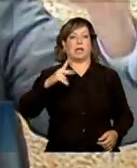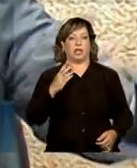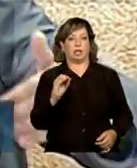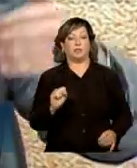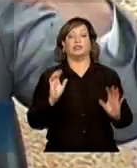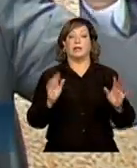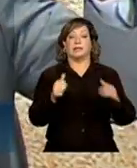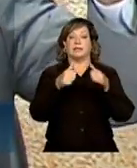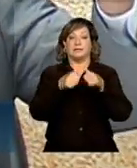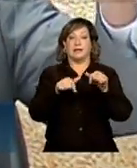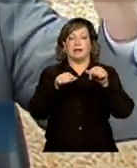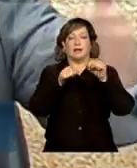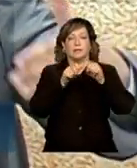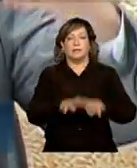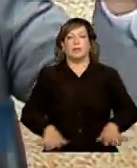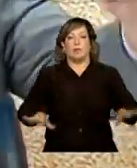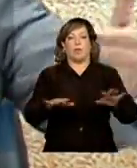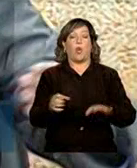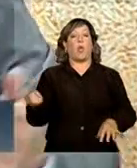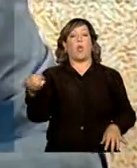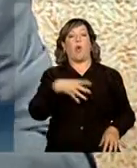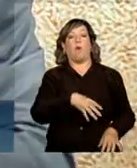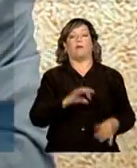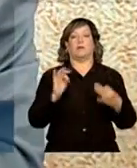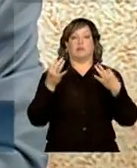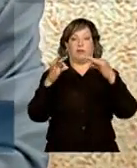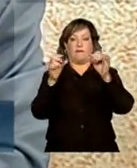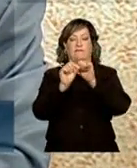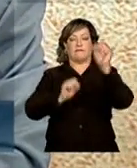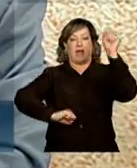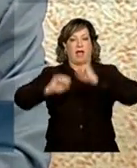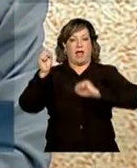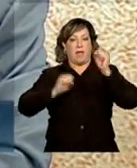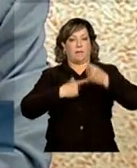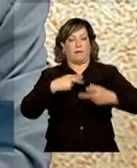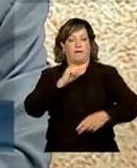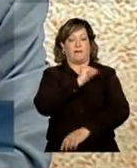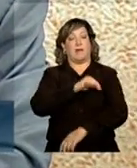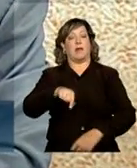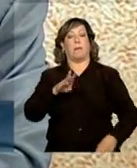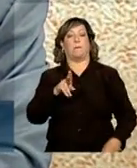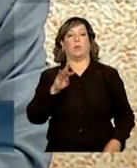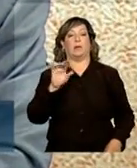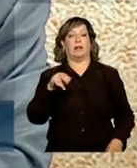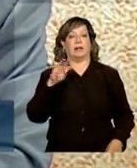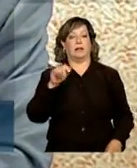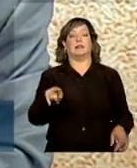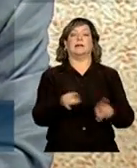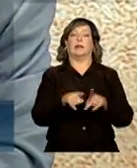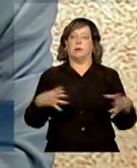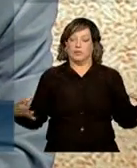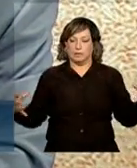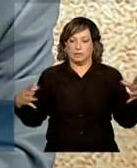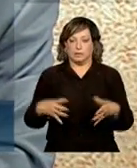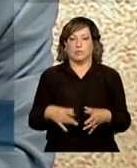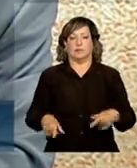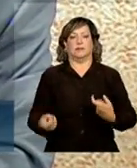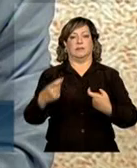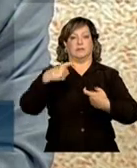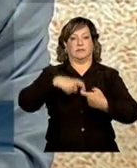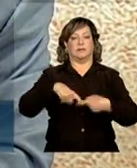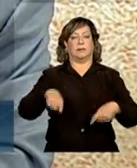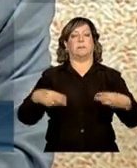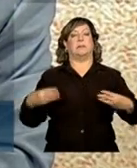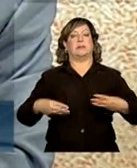fronteira das novas tecnologias de produção de vacinas e passamos a ter o Butantã Como disse o Dr Carlos Gadelha com essa parceria do